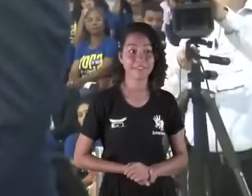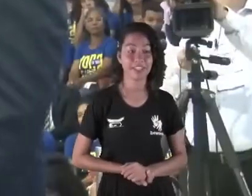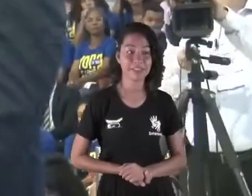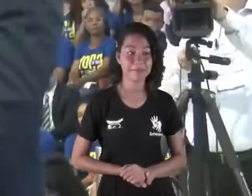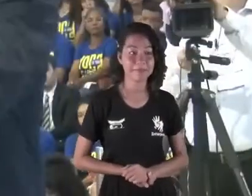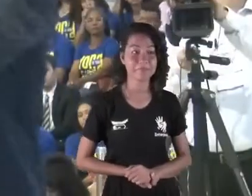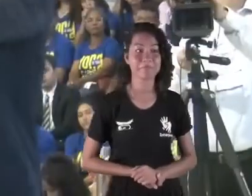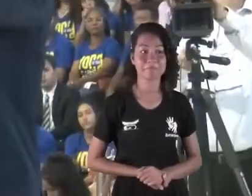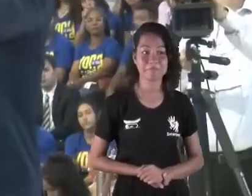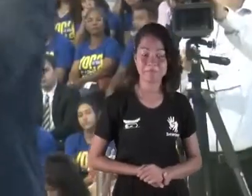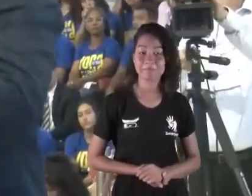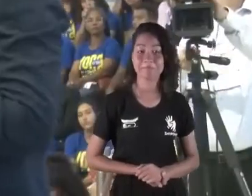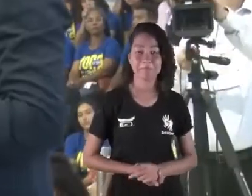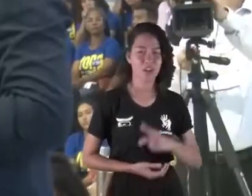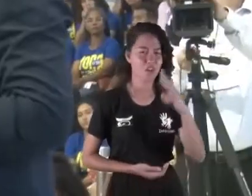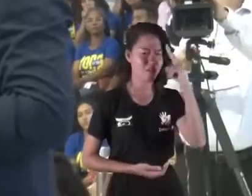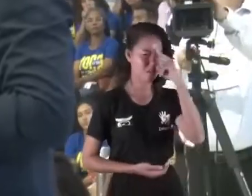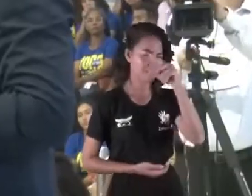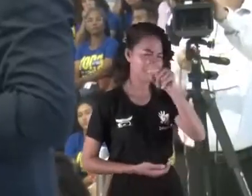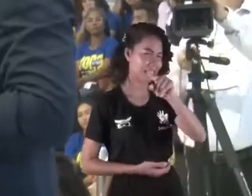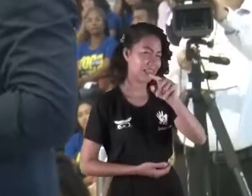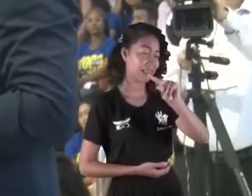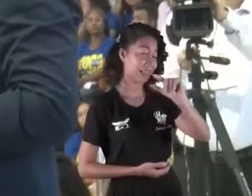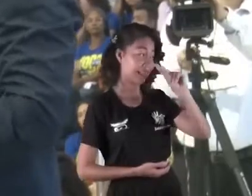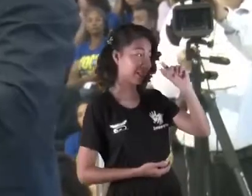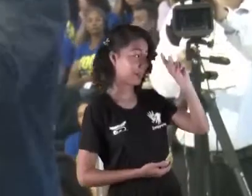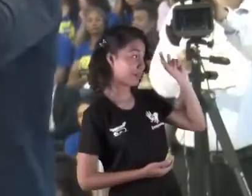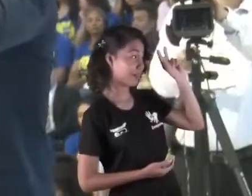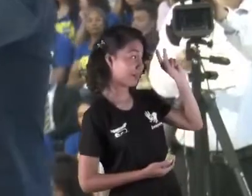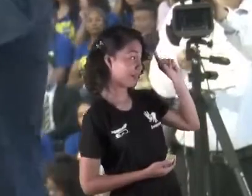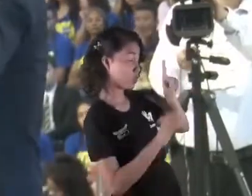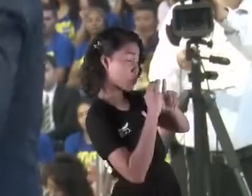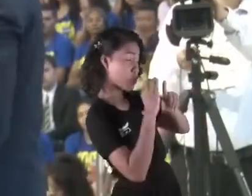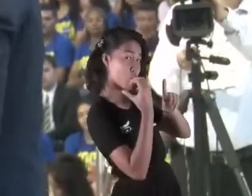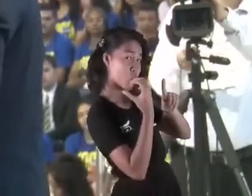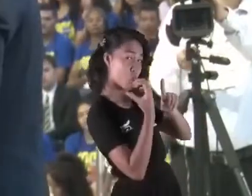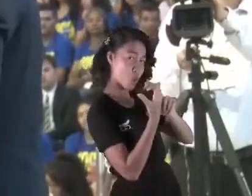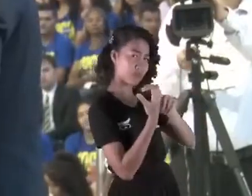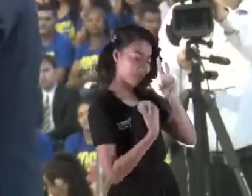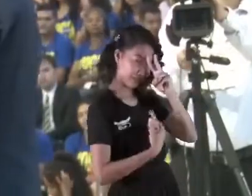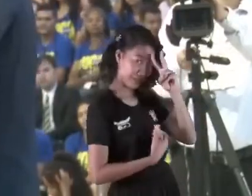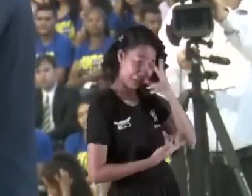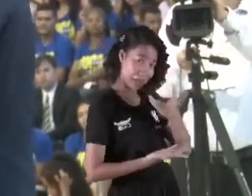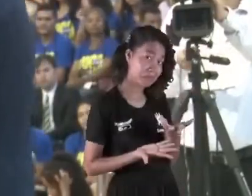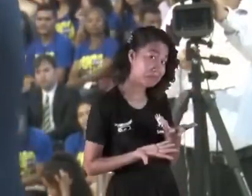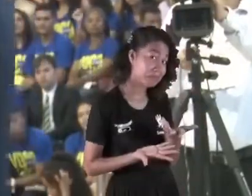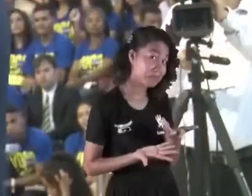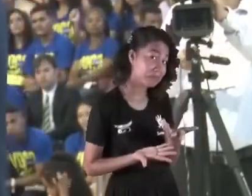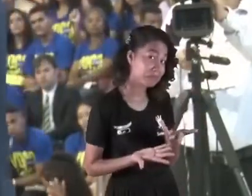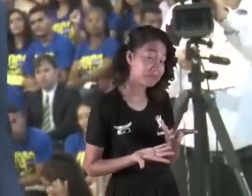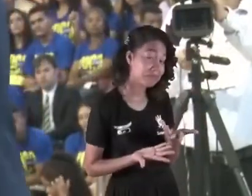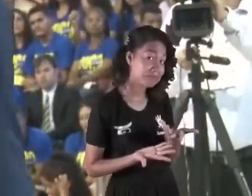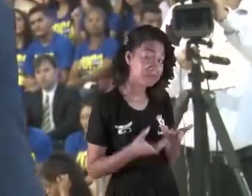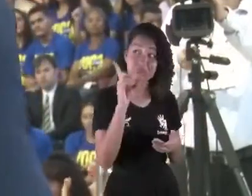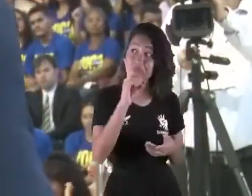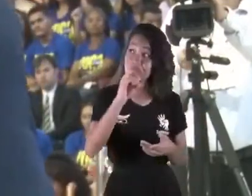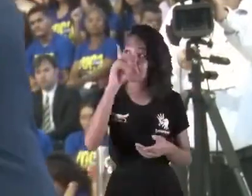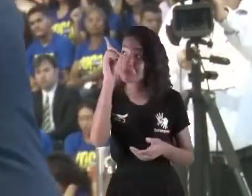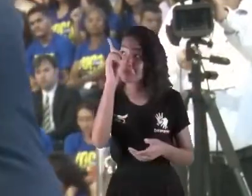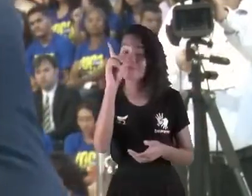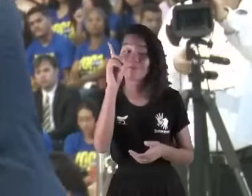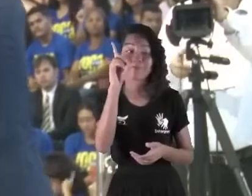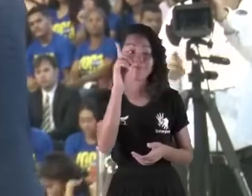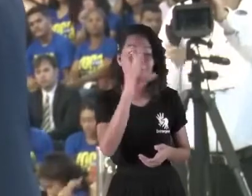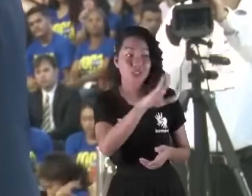Você ainda se lembra daquele culto? Daquela ocasião em que Deus resolveu